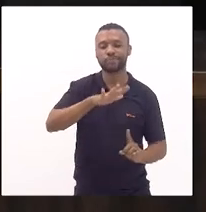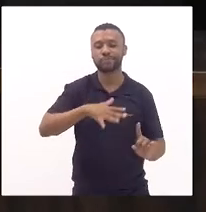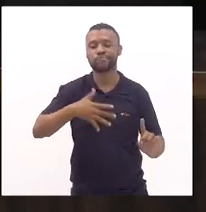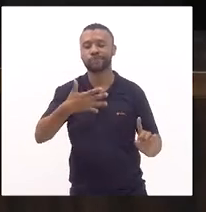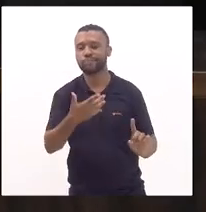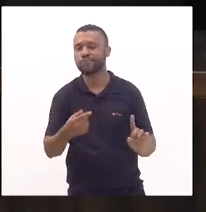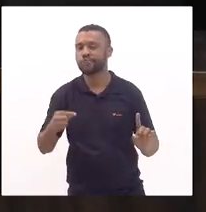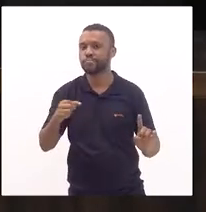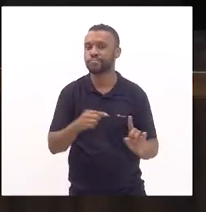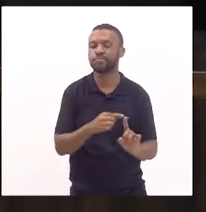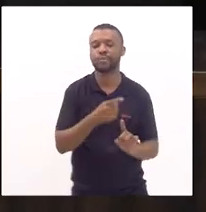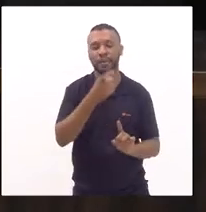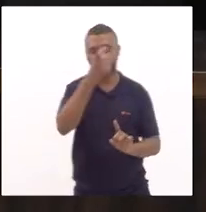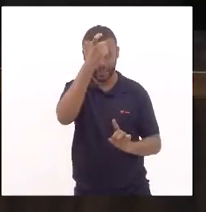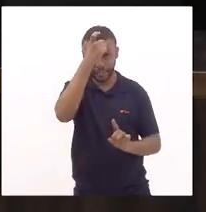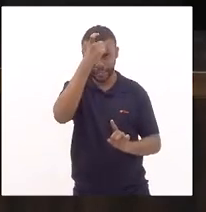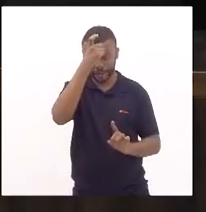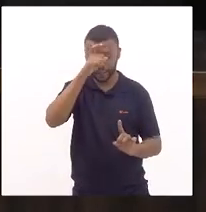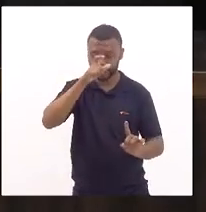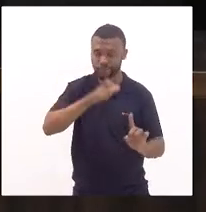senhora Débora do Espírito Santo da Silva.